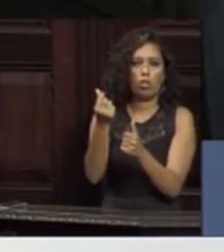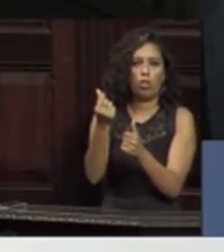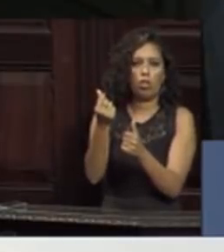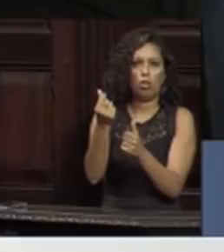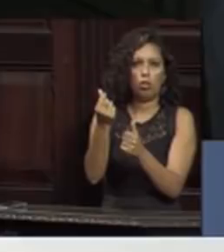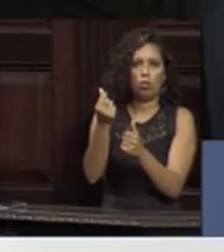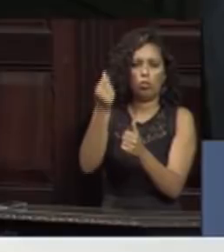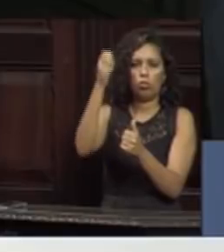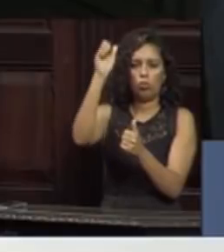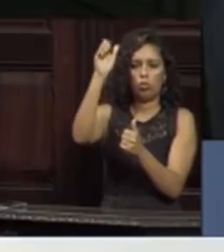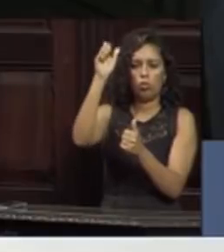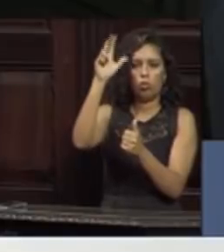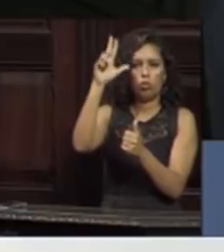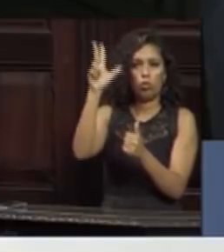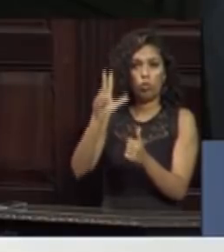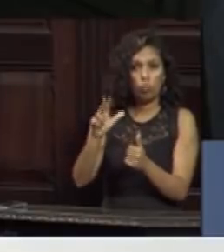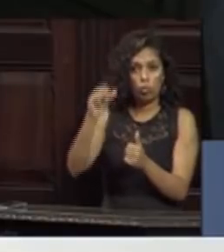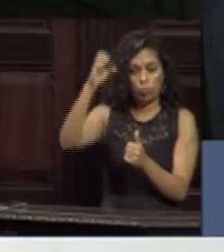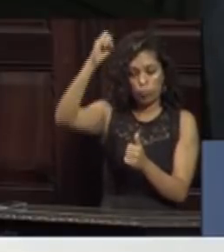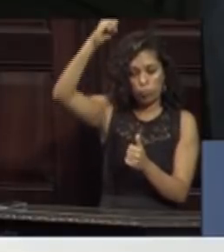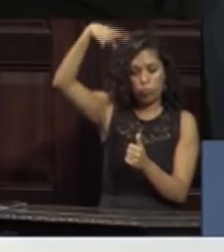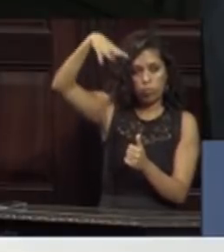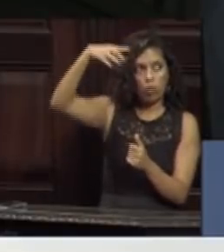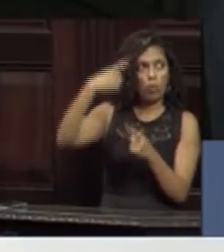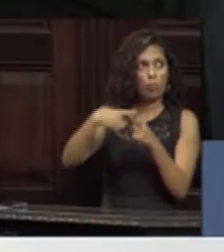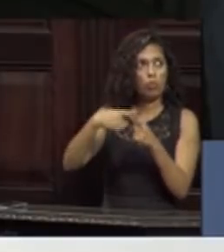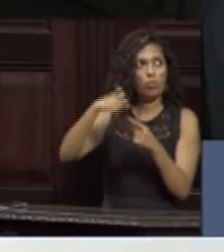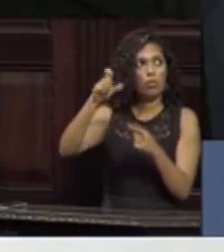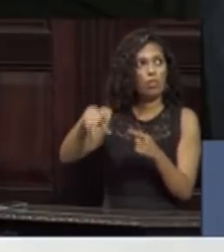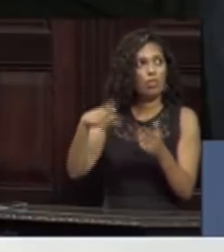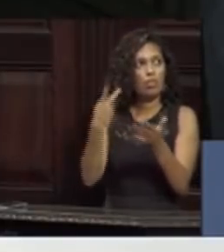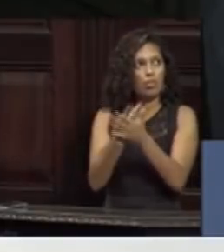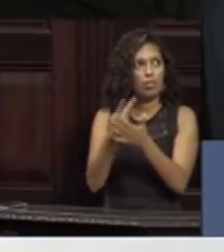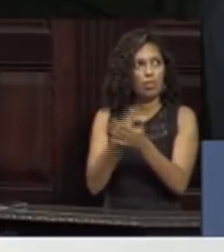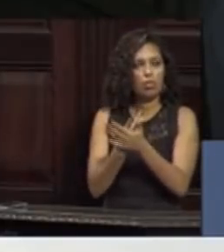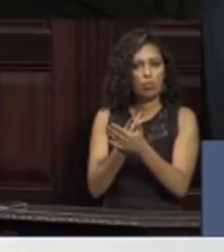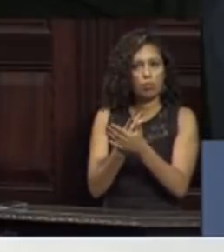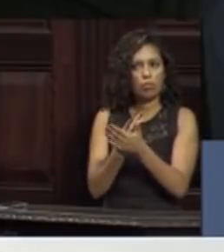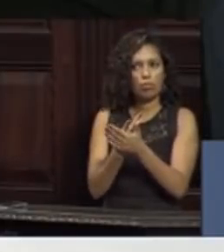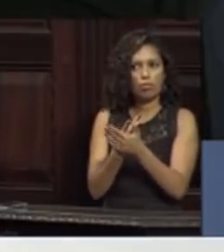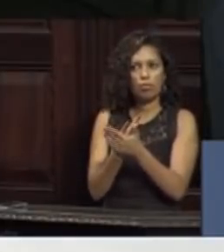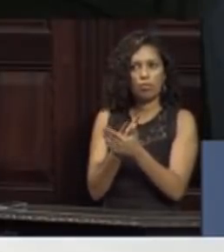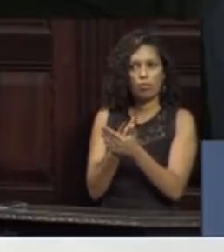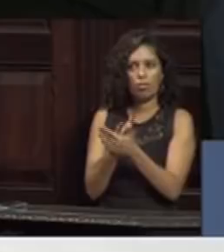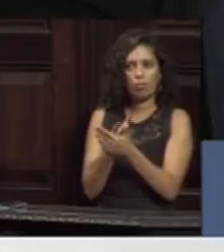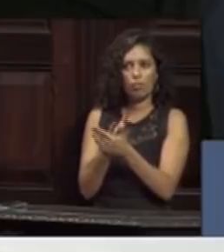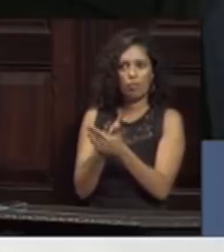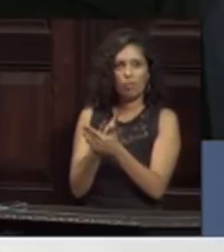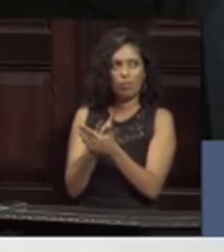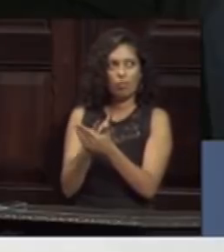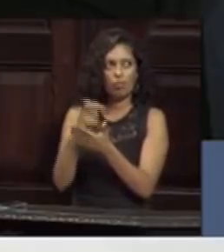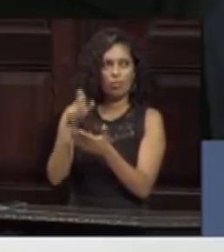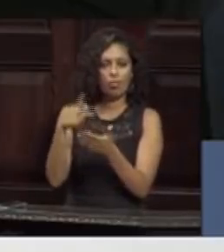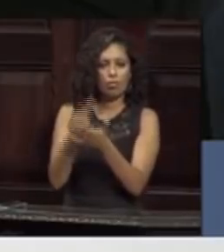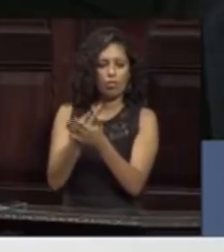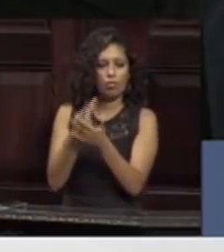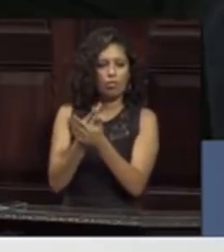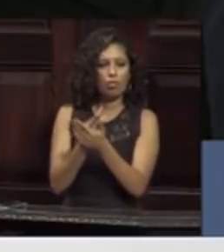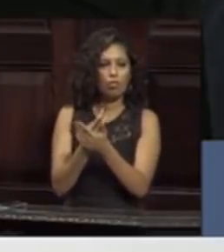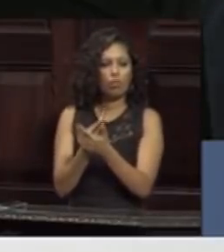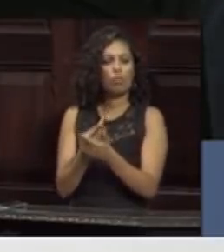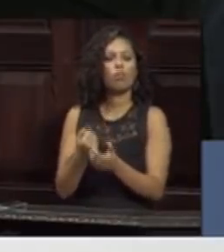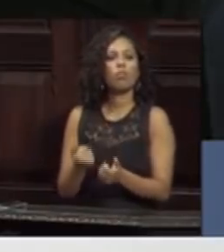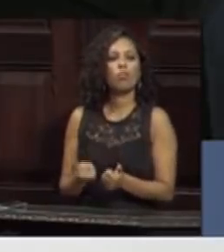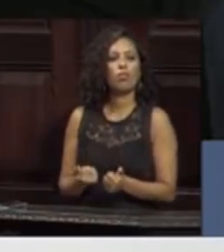abusivo, criminoso. Não é de hoje que a Agência Nacional vem autorizando reajustes acima da